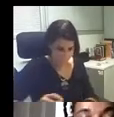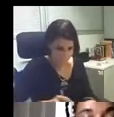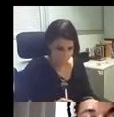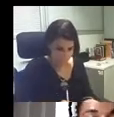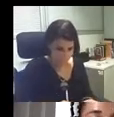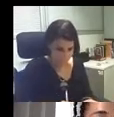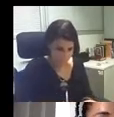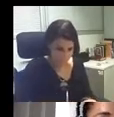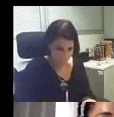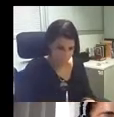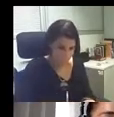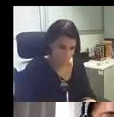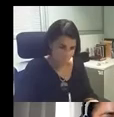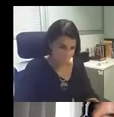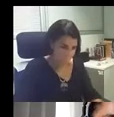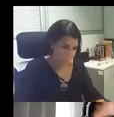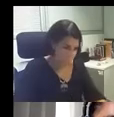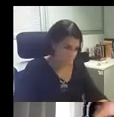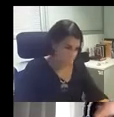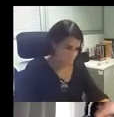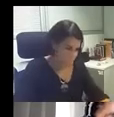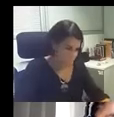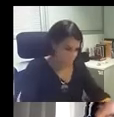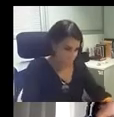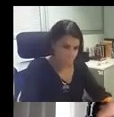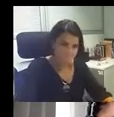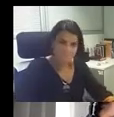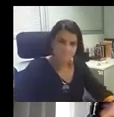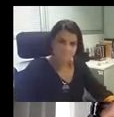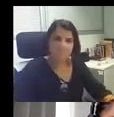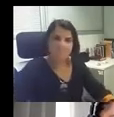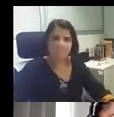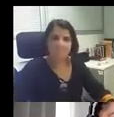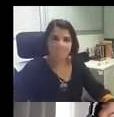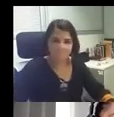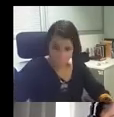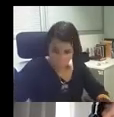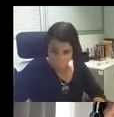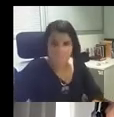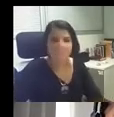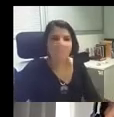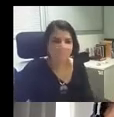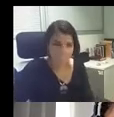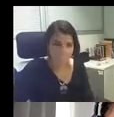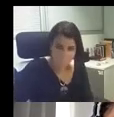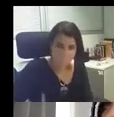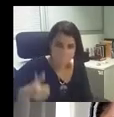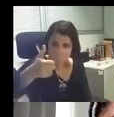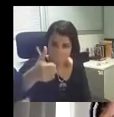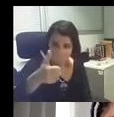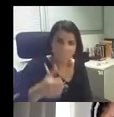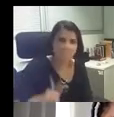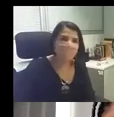da audiência. Sei que a secretária Daniele Barros está aí ainda e peço desculpas